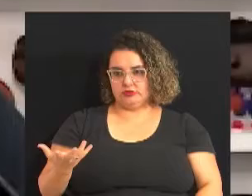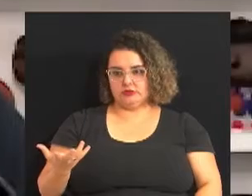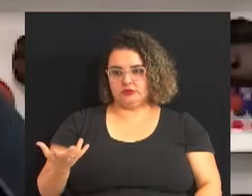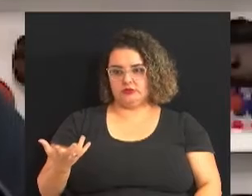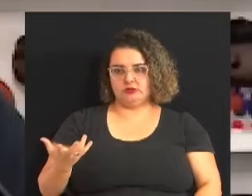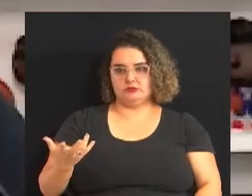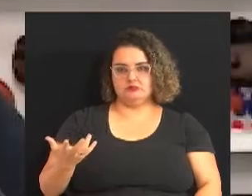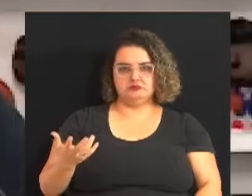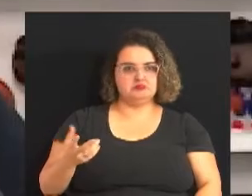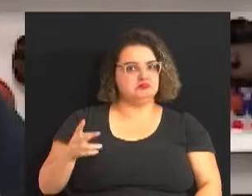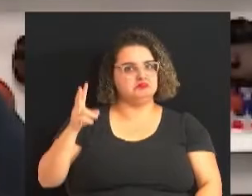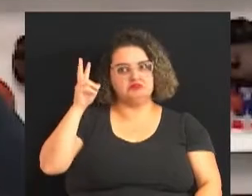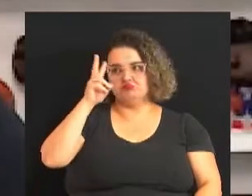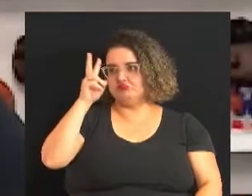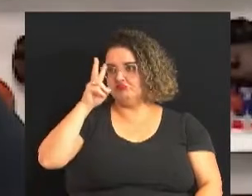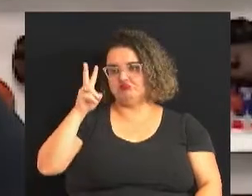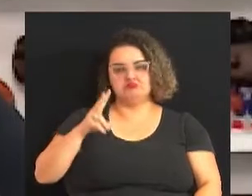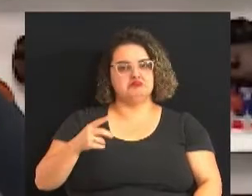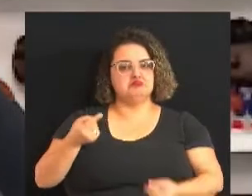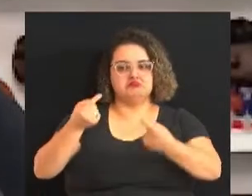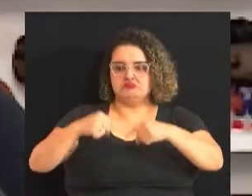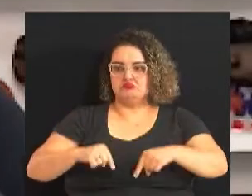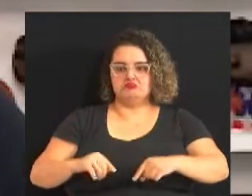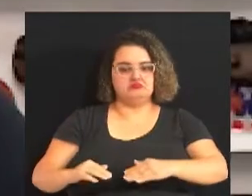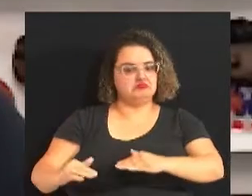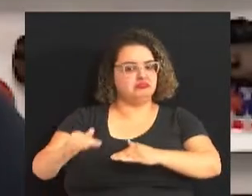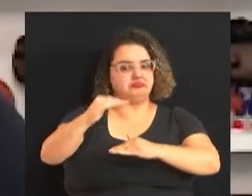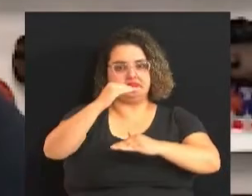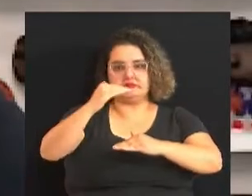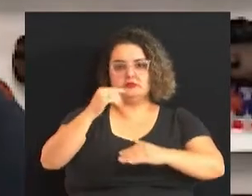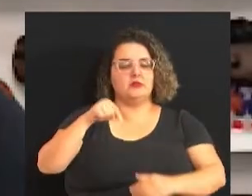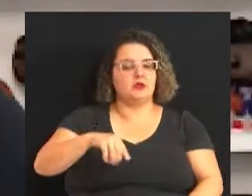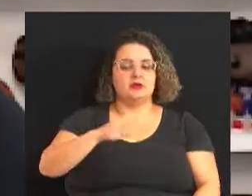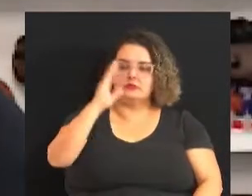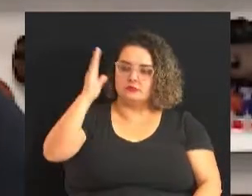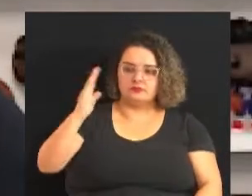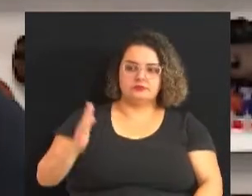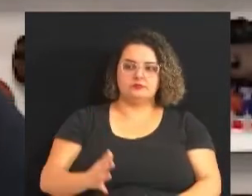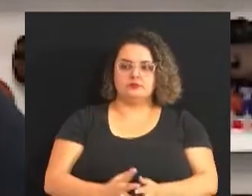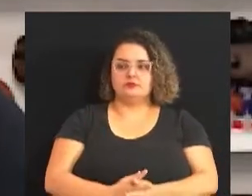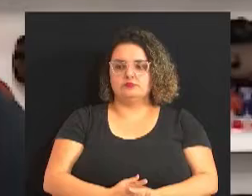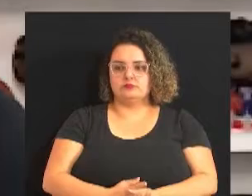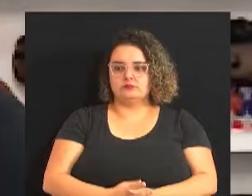não lembro de uma competição de alto nível aqui no Brasil.